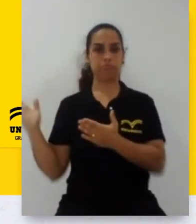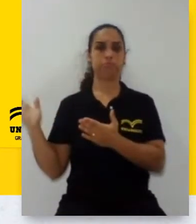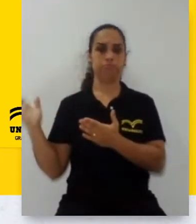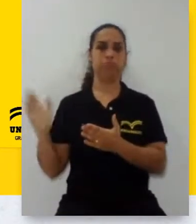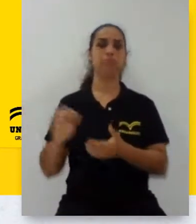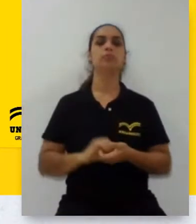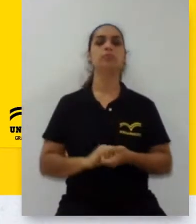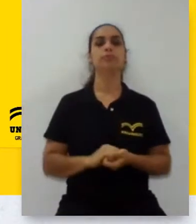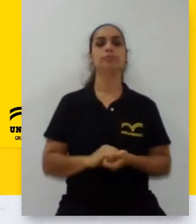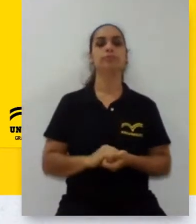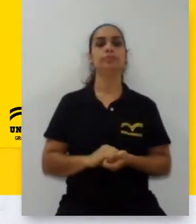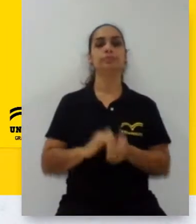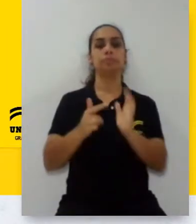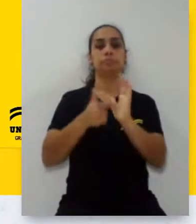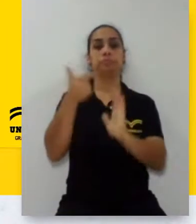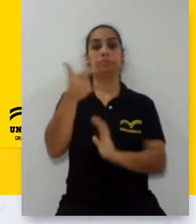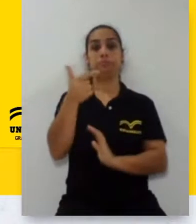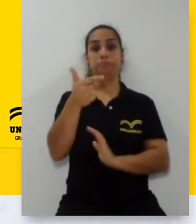segunda causa de